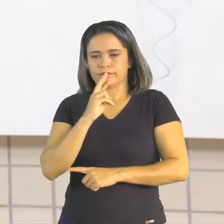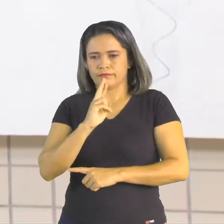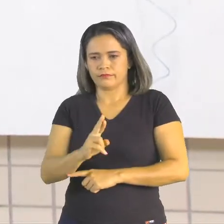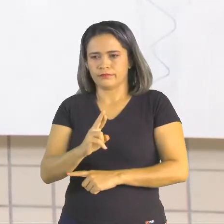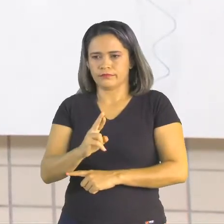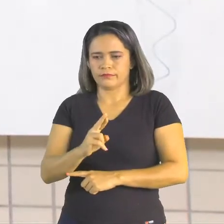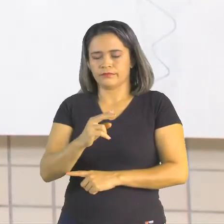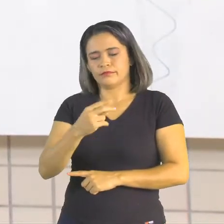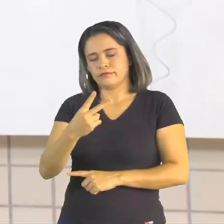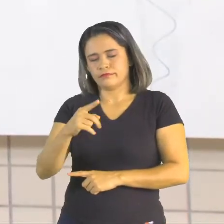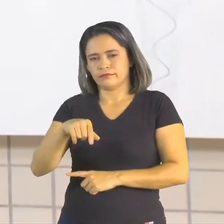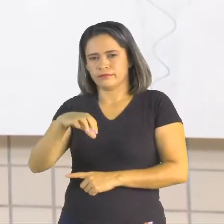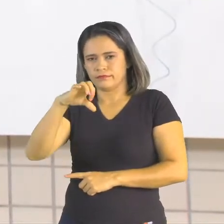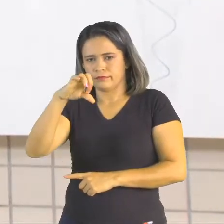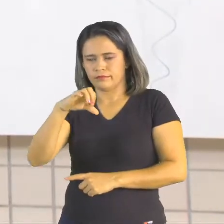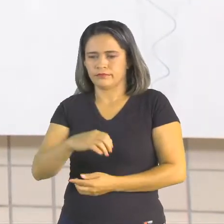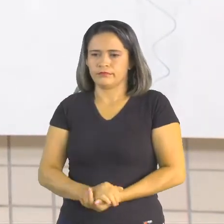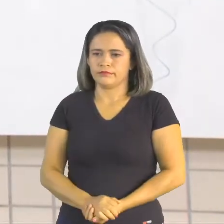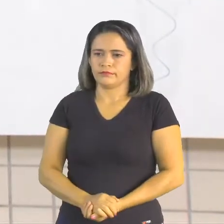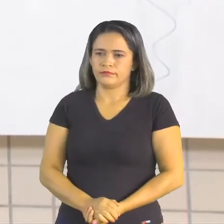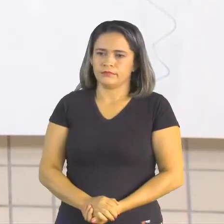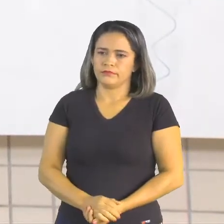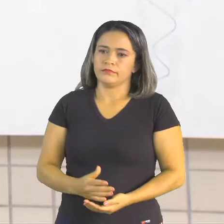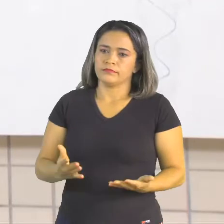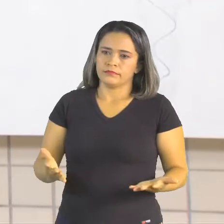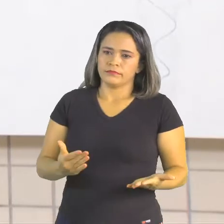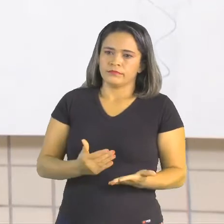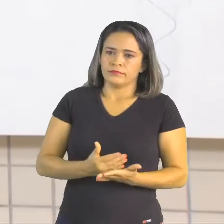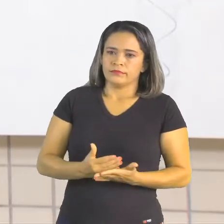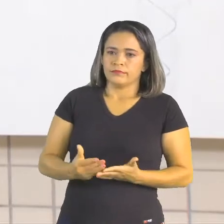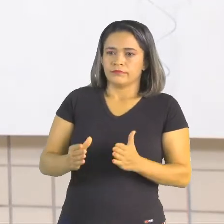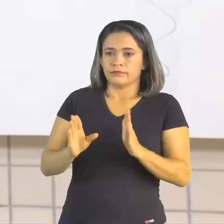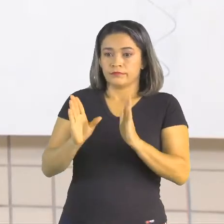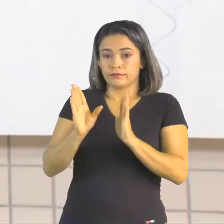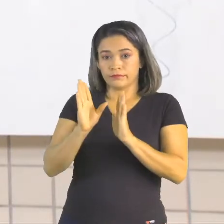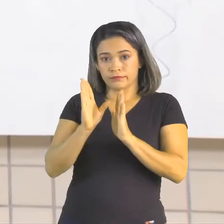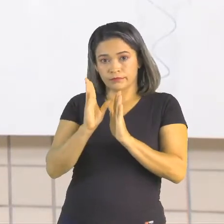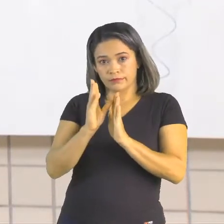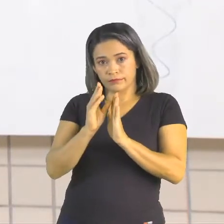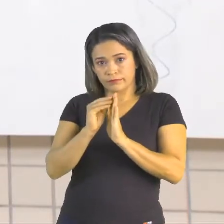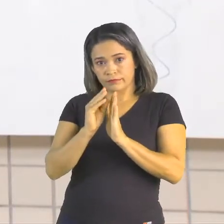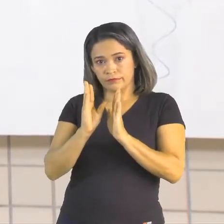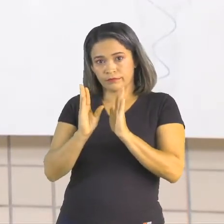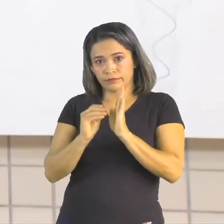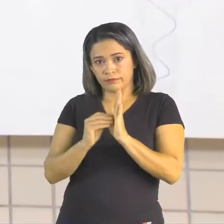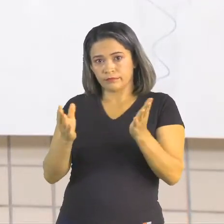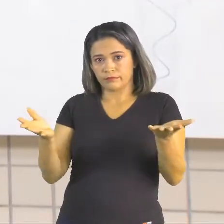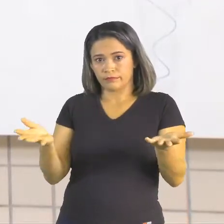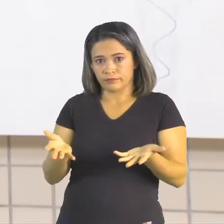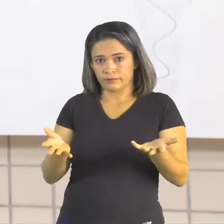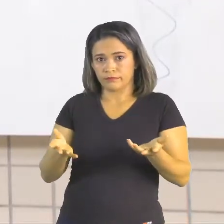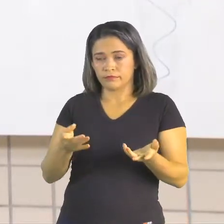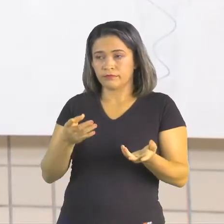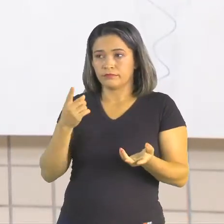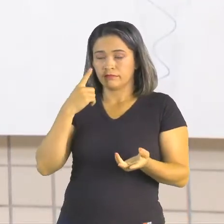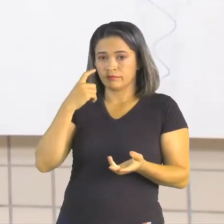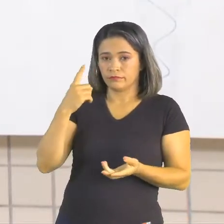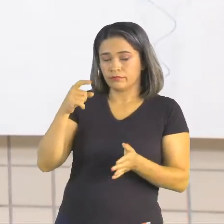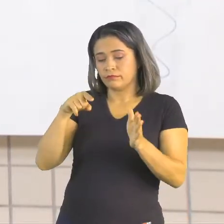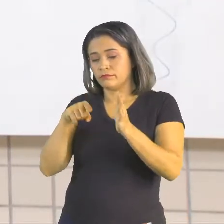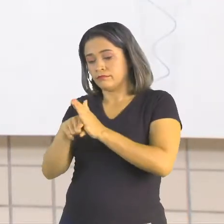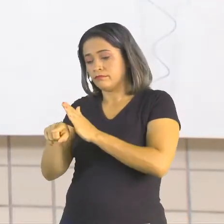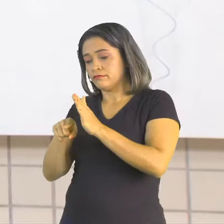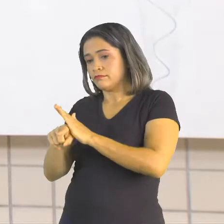décimos, ok? E nós estamos iniciando o conteúdo agora, já é interessante vocês estarem questionando seus